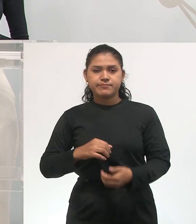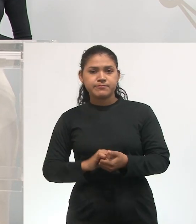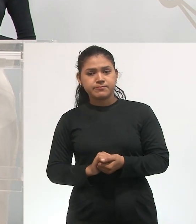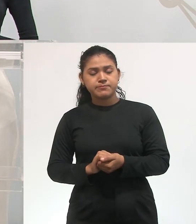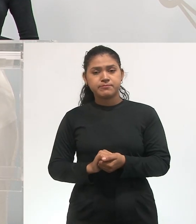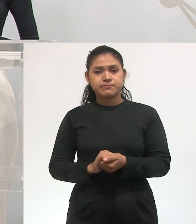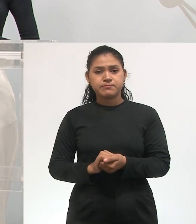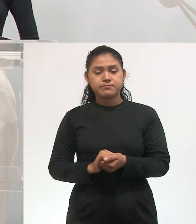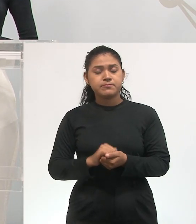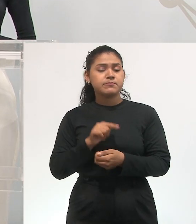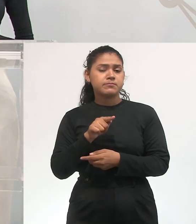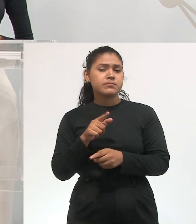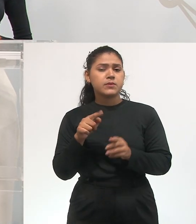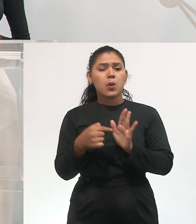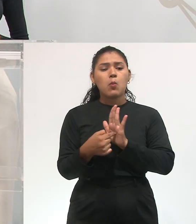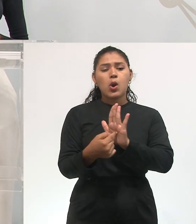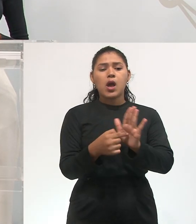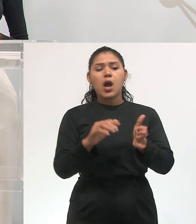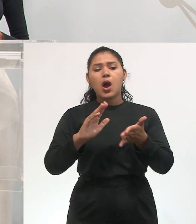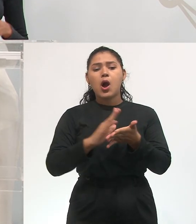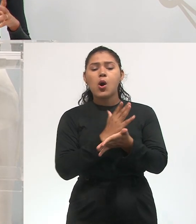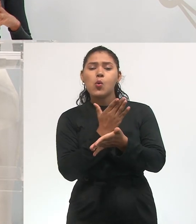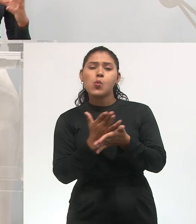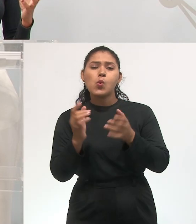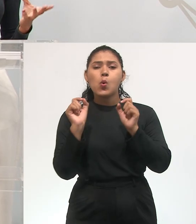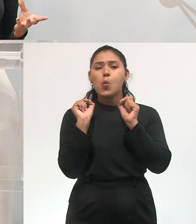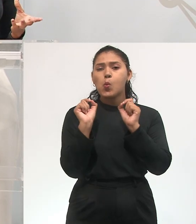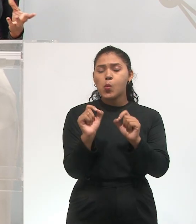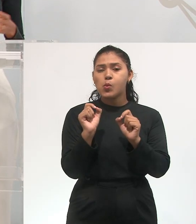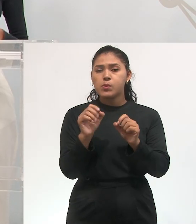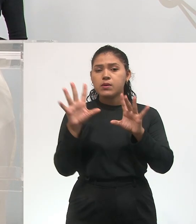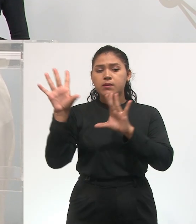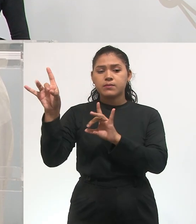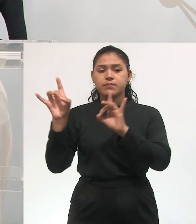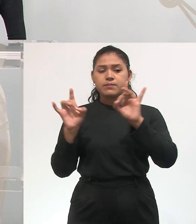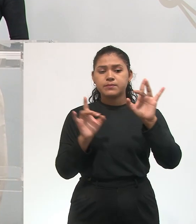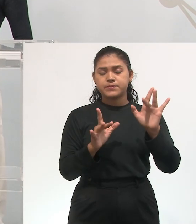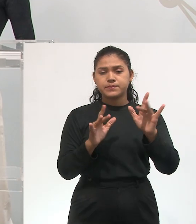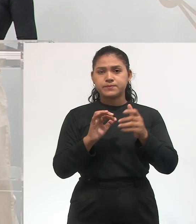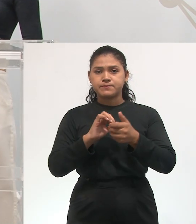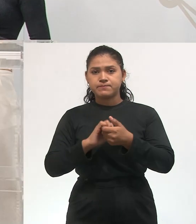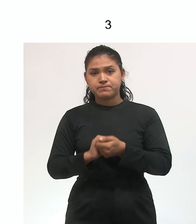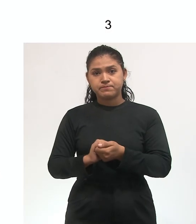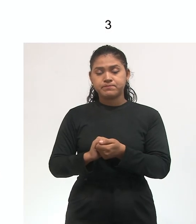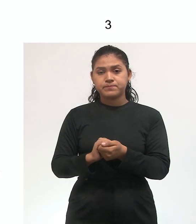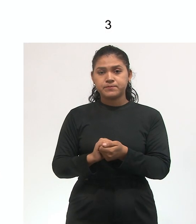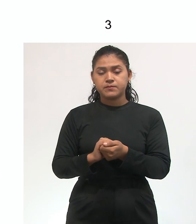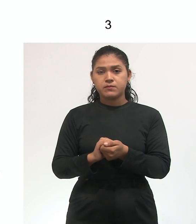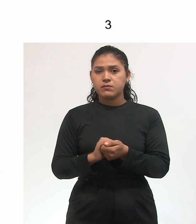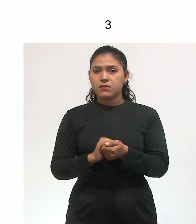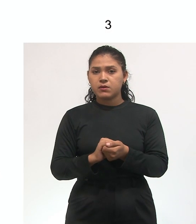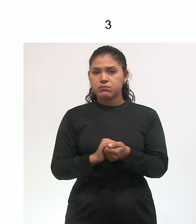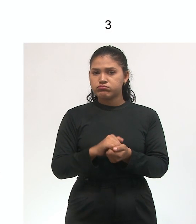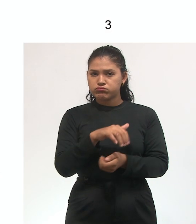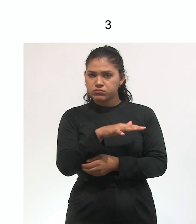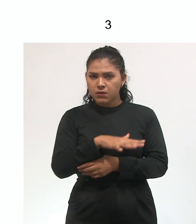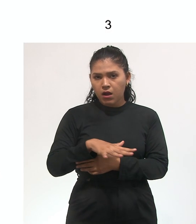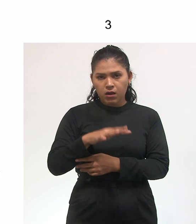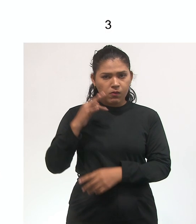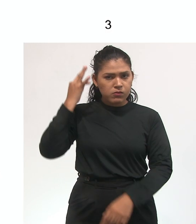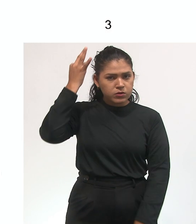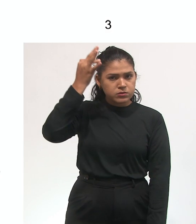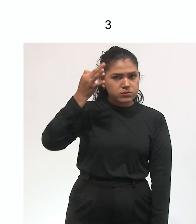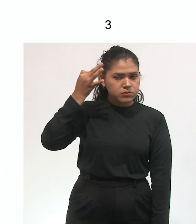né? Inclusive, trago aqui uma das suas citações, que ele diz o seguinte: